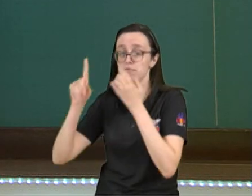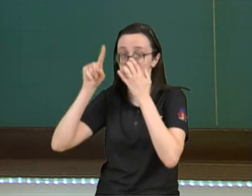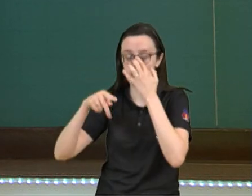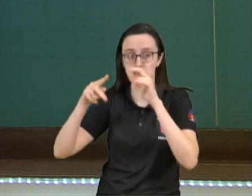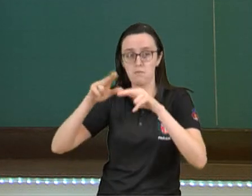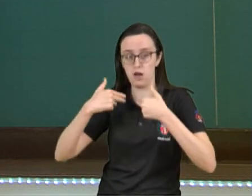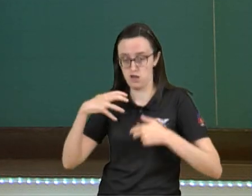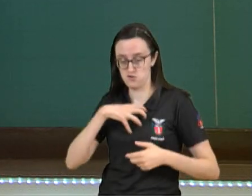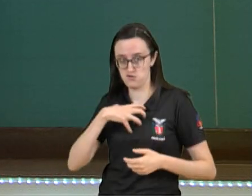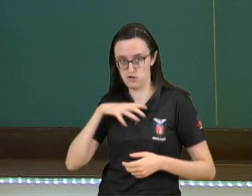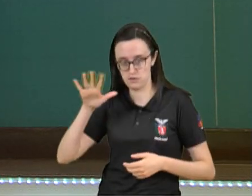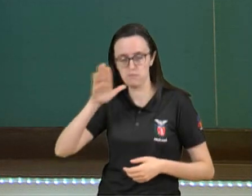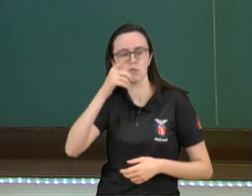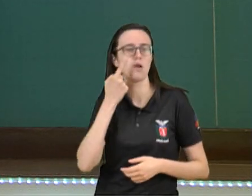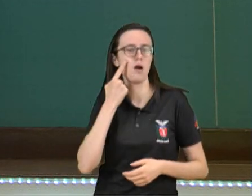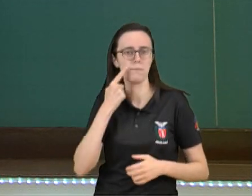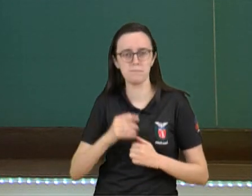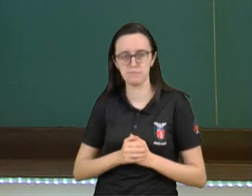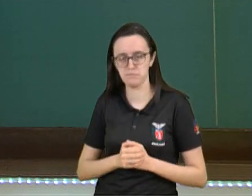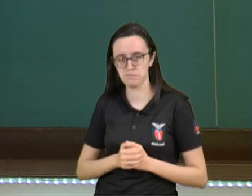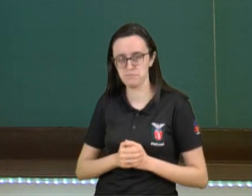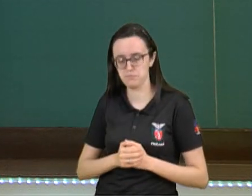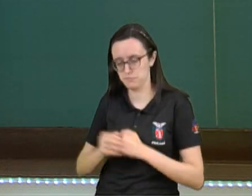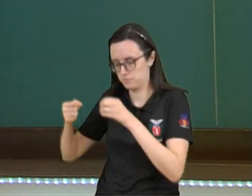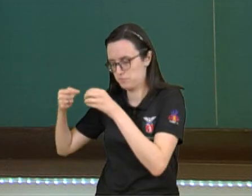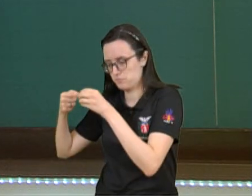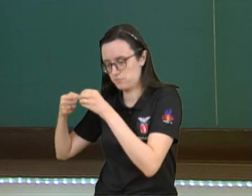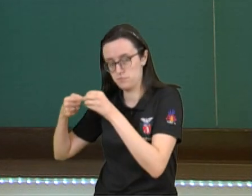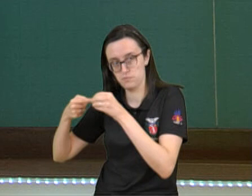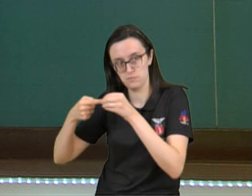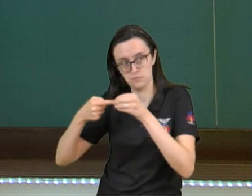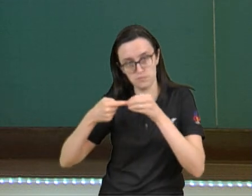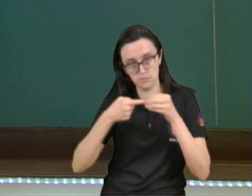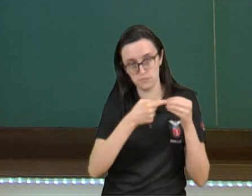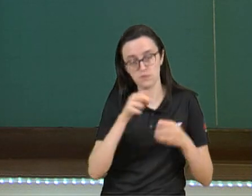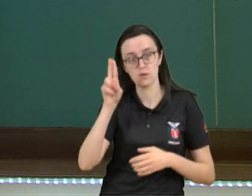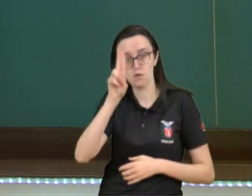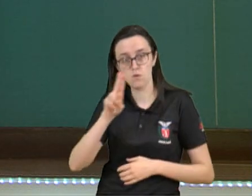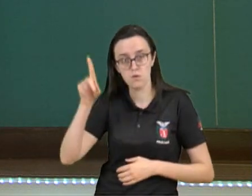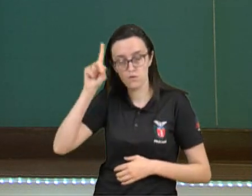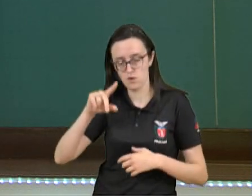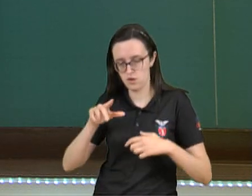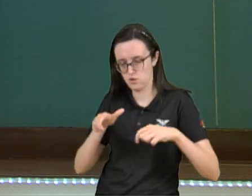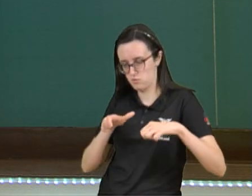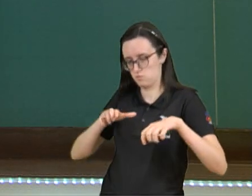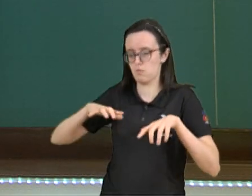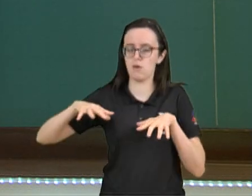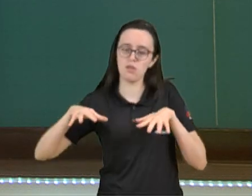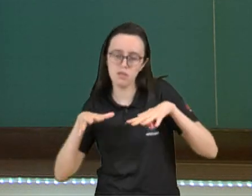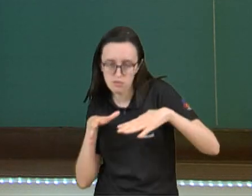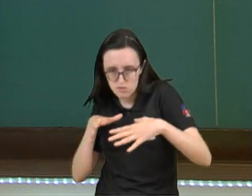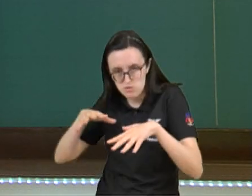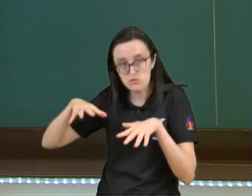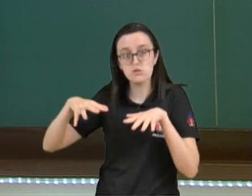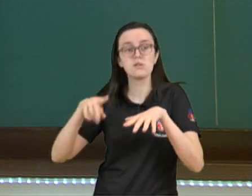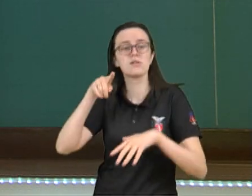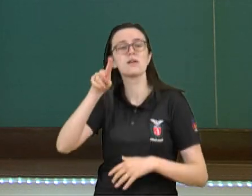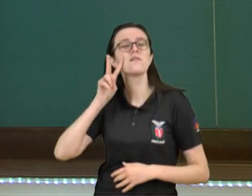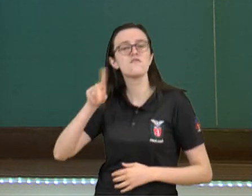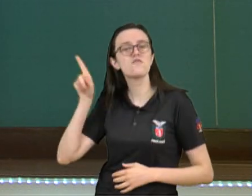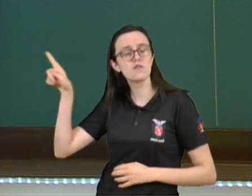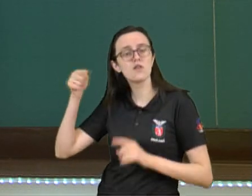sua locomoção. Então, os protozoários que se locomovem através das expansões